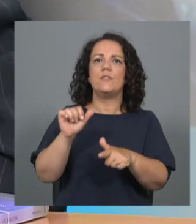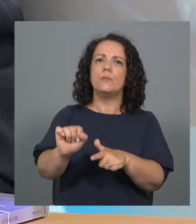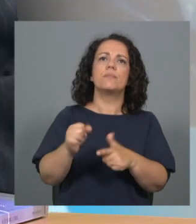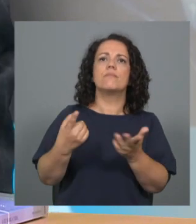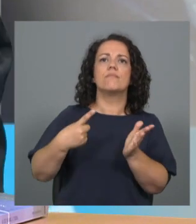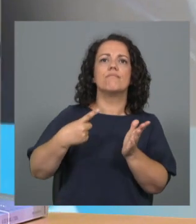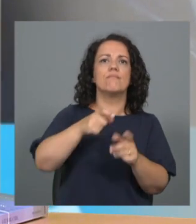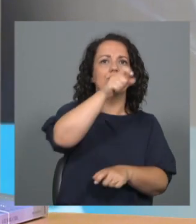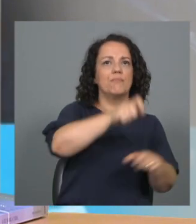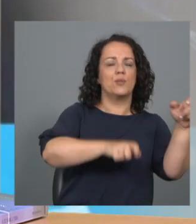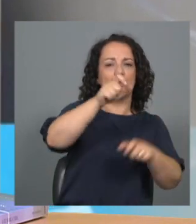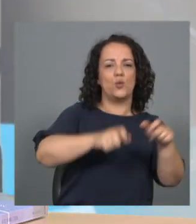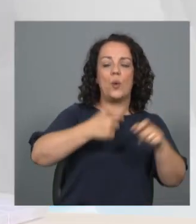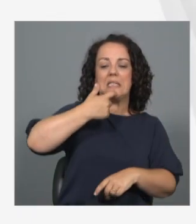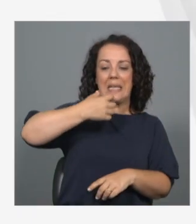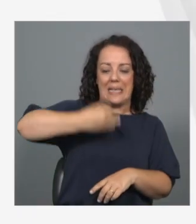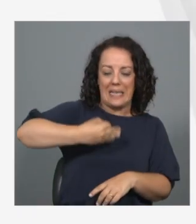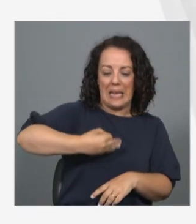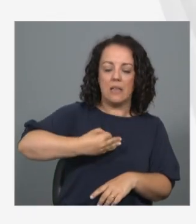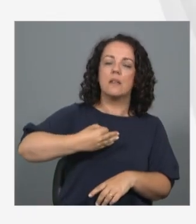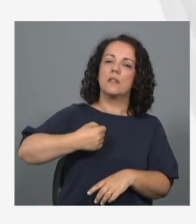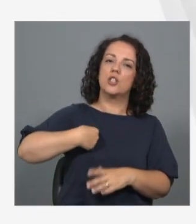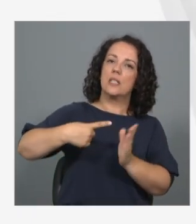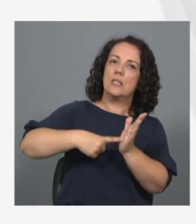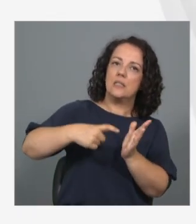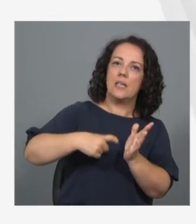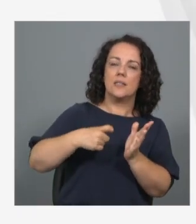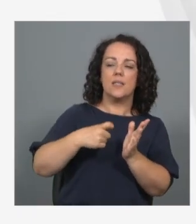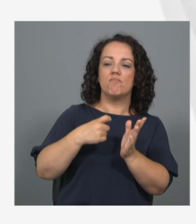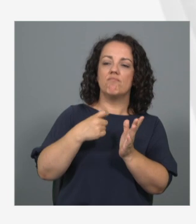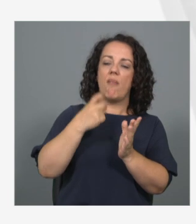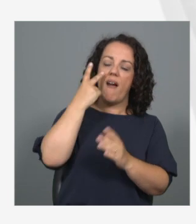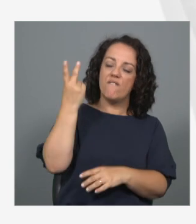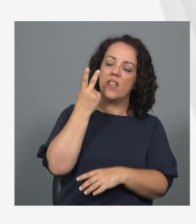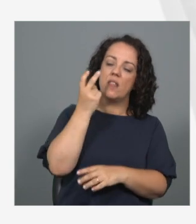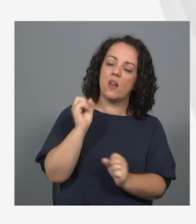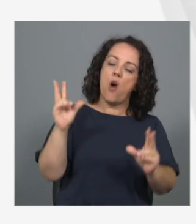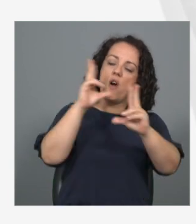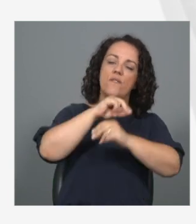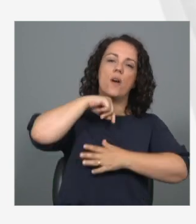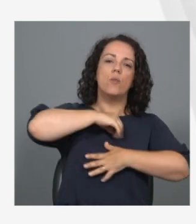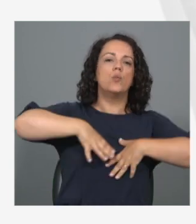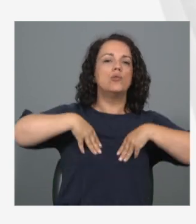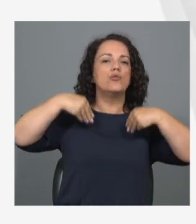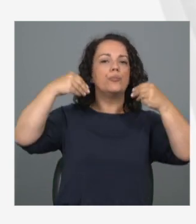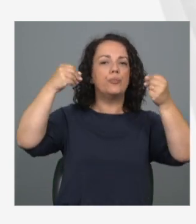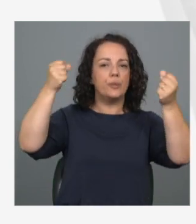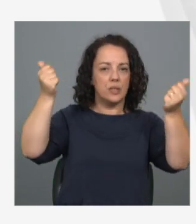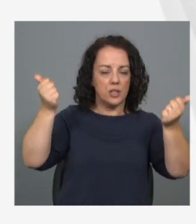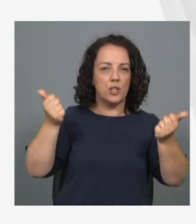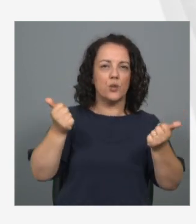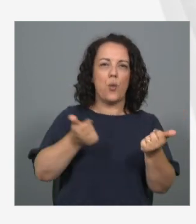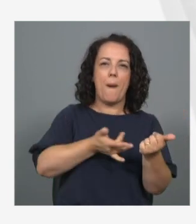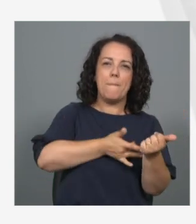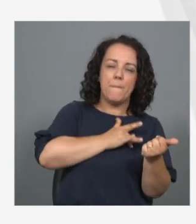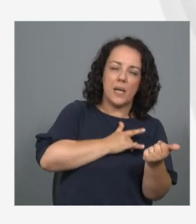dos crentes se deixarem mover por uma atitude nova de vida do Espírito, não é? E, portanto, o Paulo começa logo